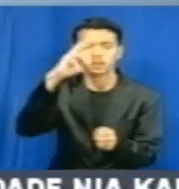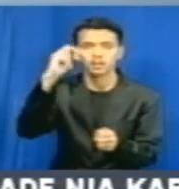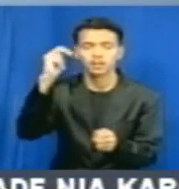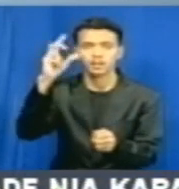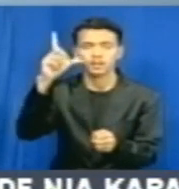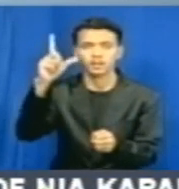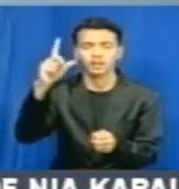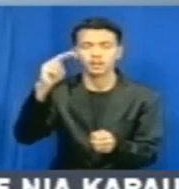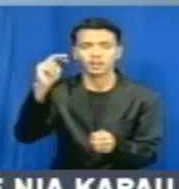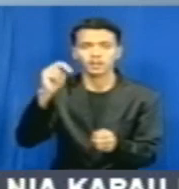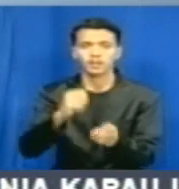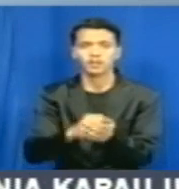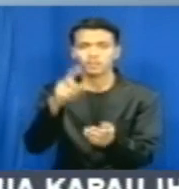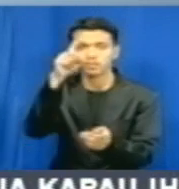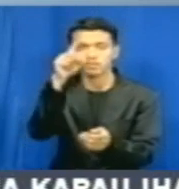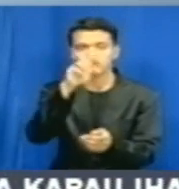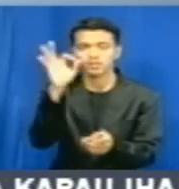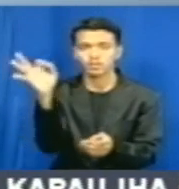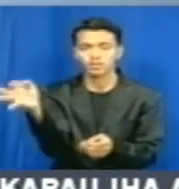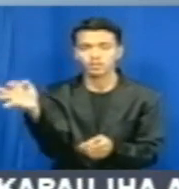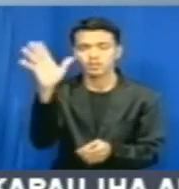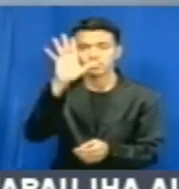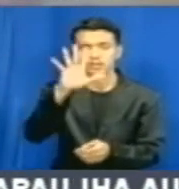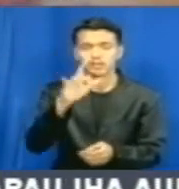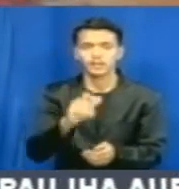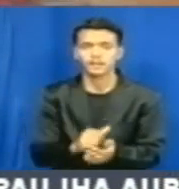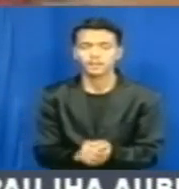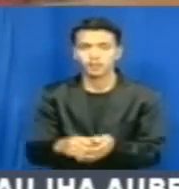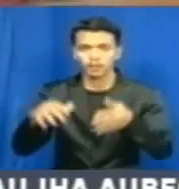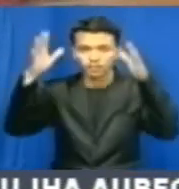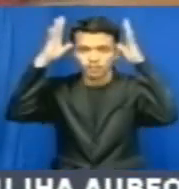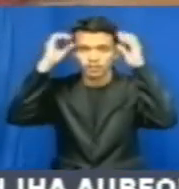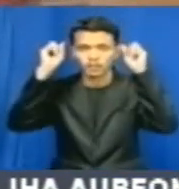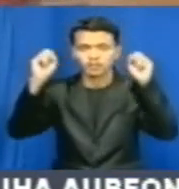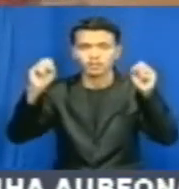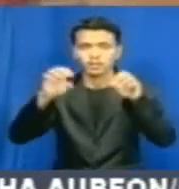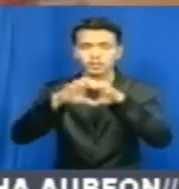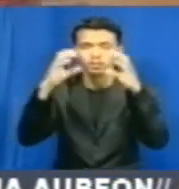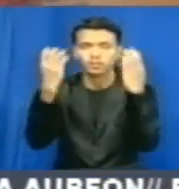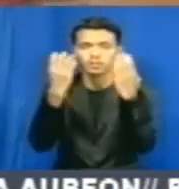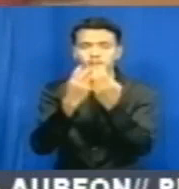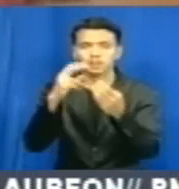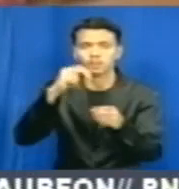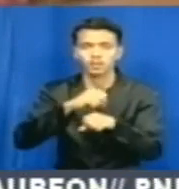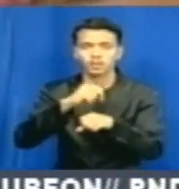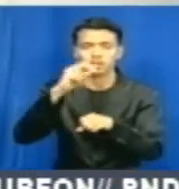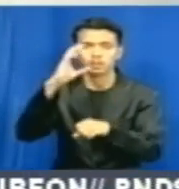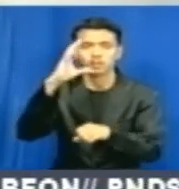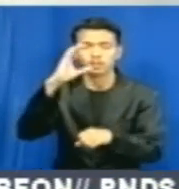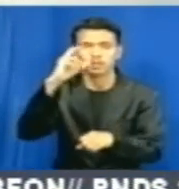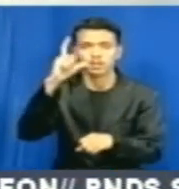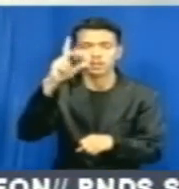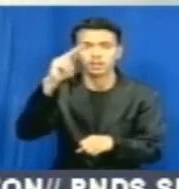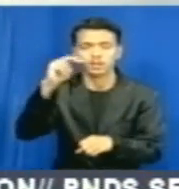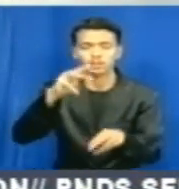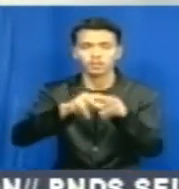Leu, atinge 1% se anula recém-lima. Presidente interino Conselho Combatente Libertação Nacional Município